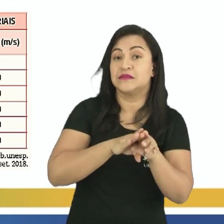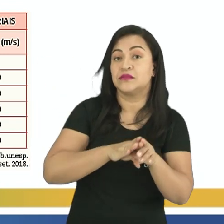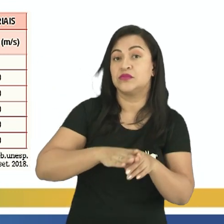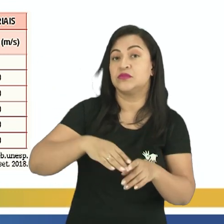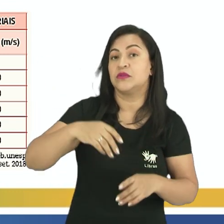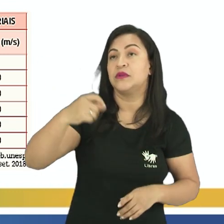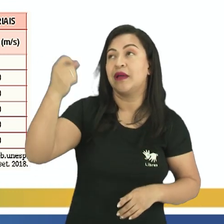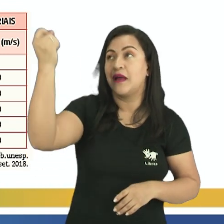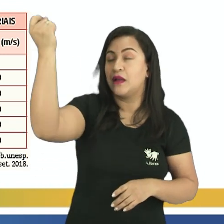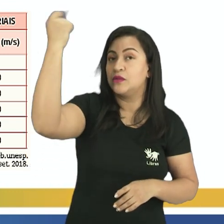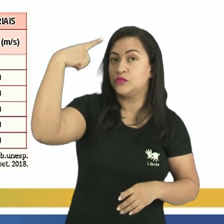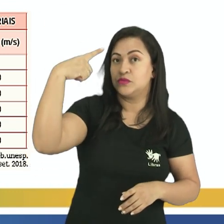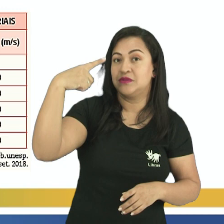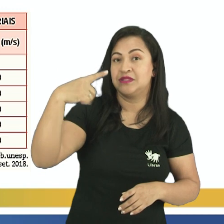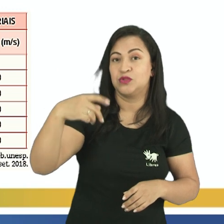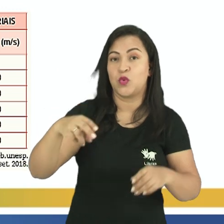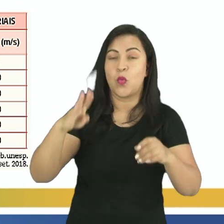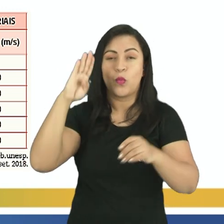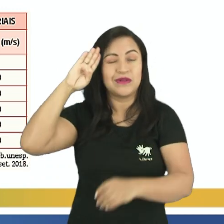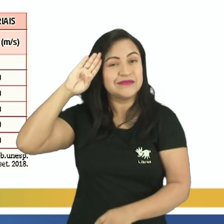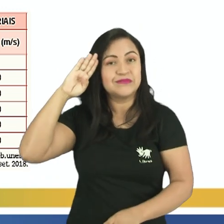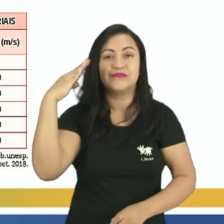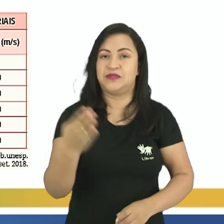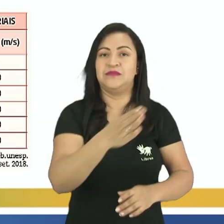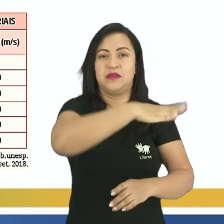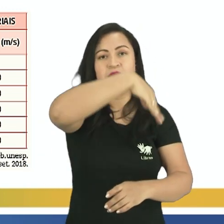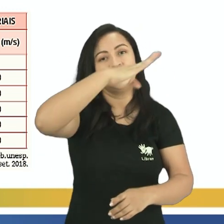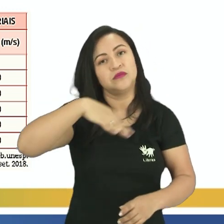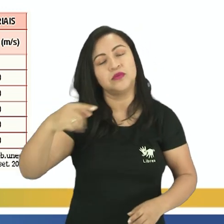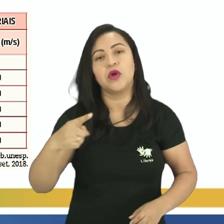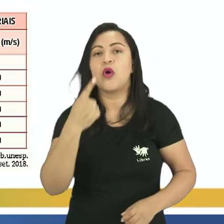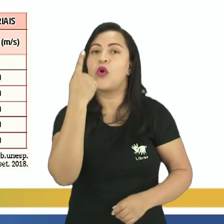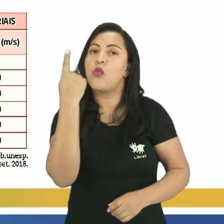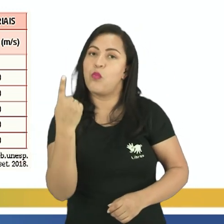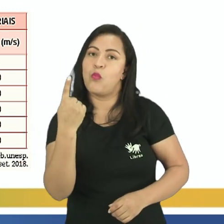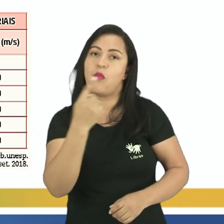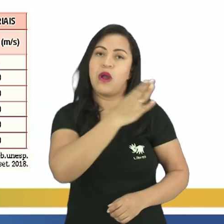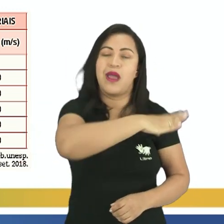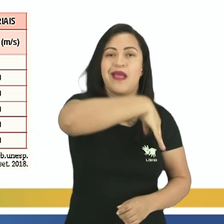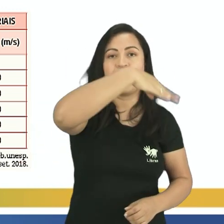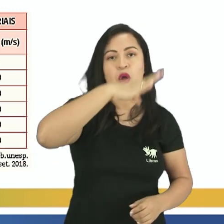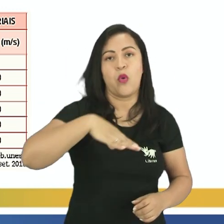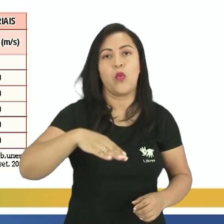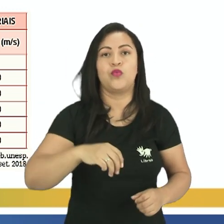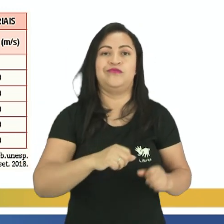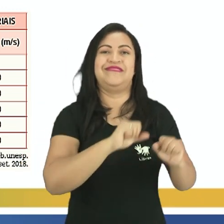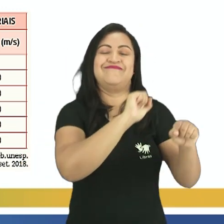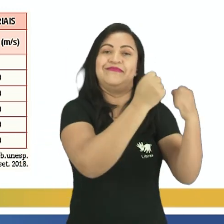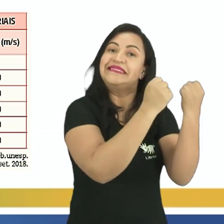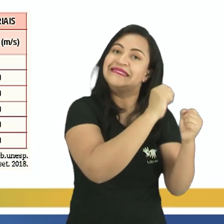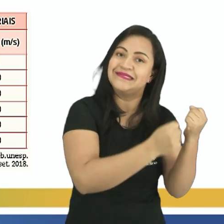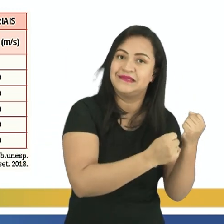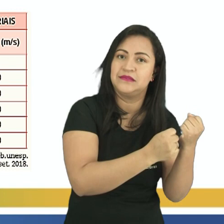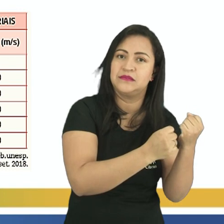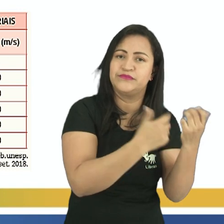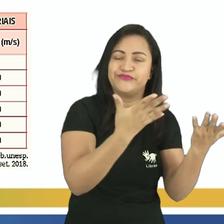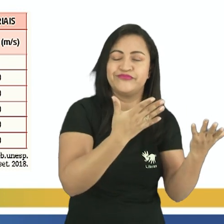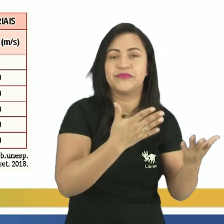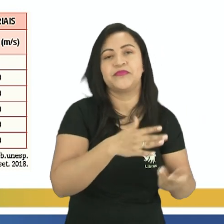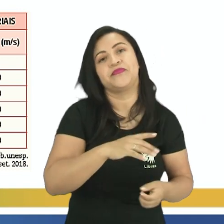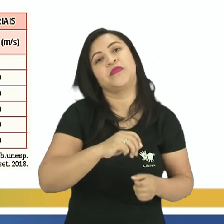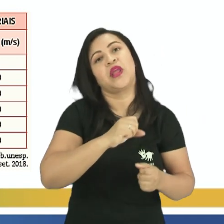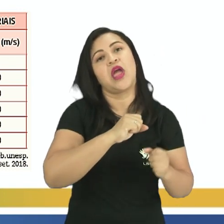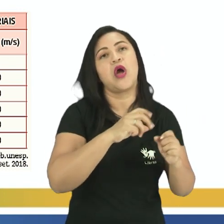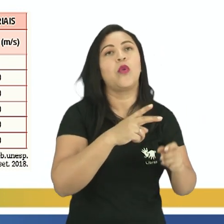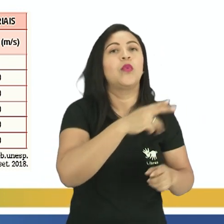duas principais ondas. Uma é uma onda mecânica, que é o caso do som. As ondas sonoras é um exemplo de